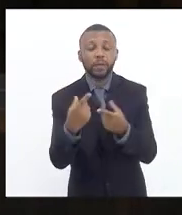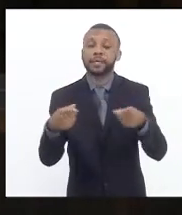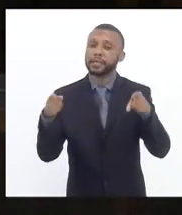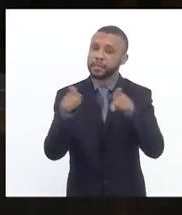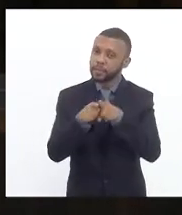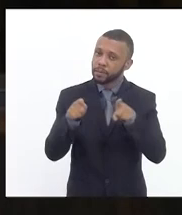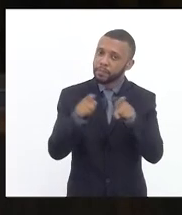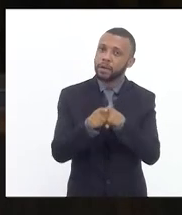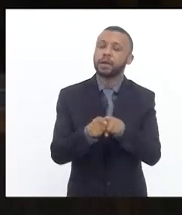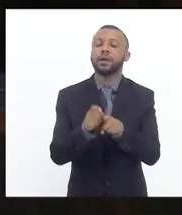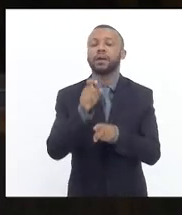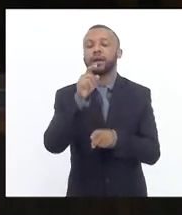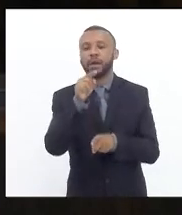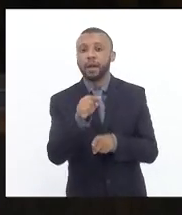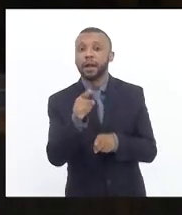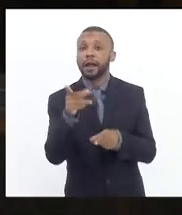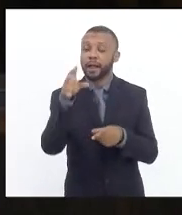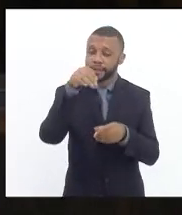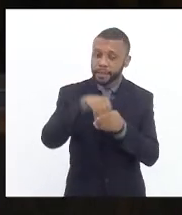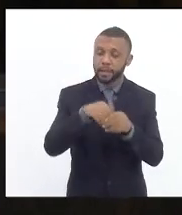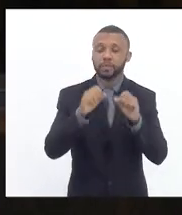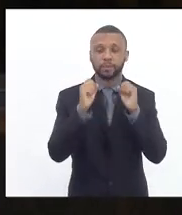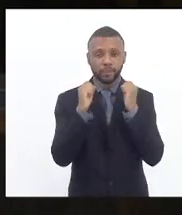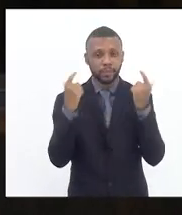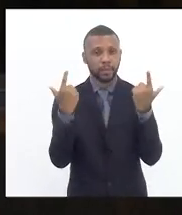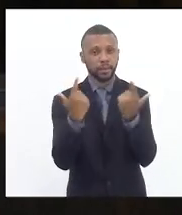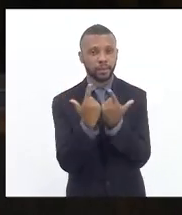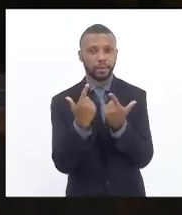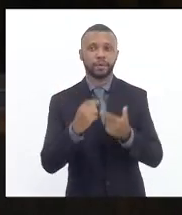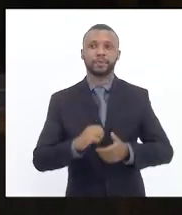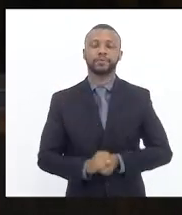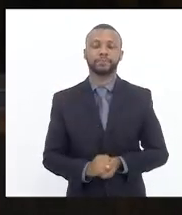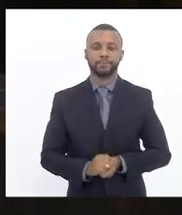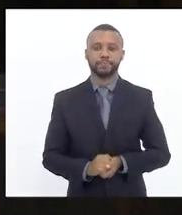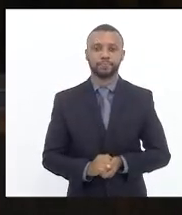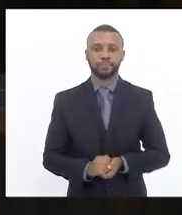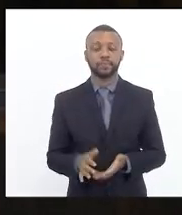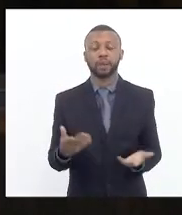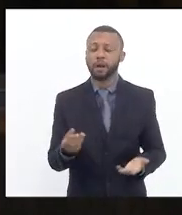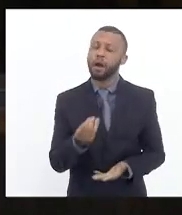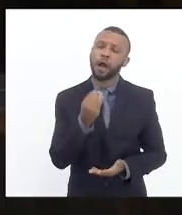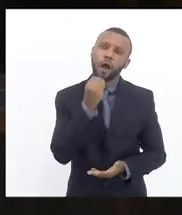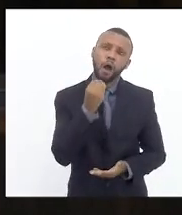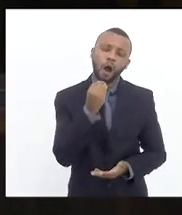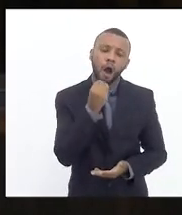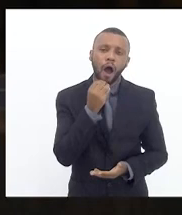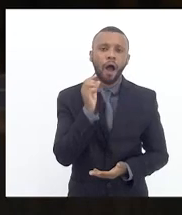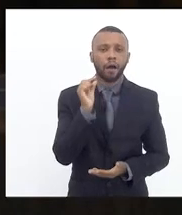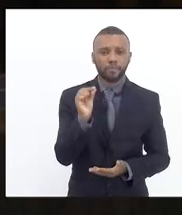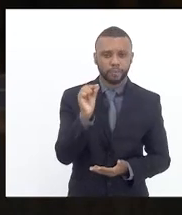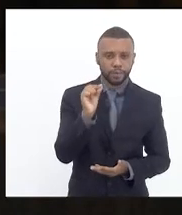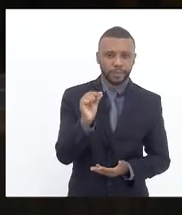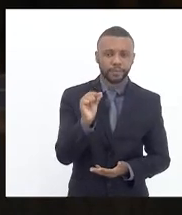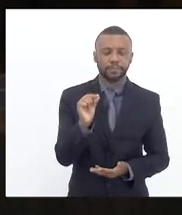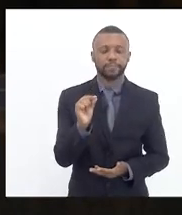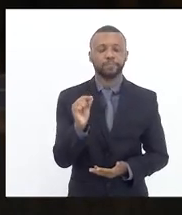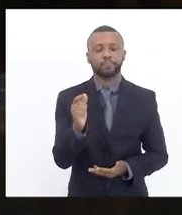inclusive aqui na alerj Secretário é óbvio que eu